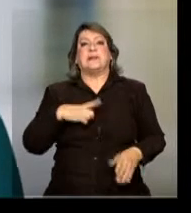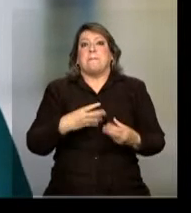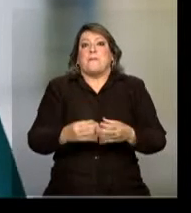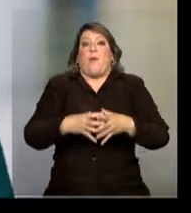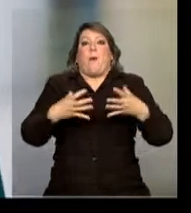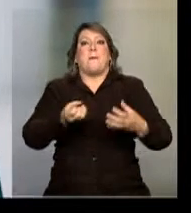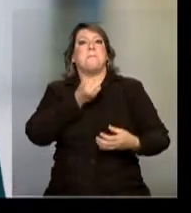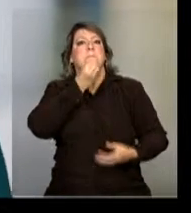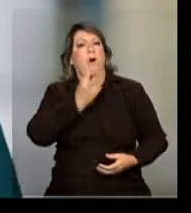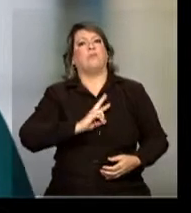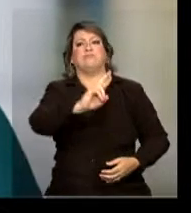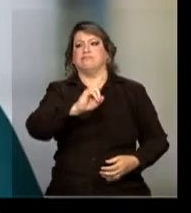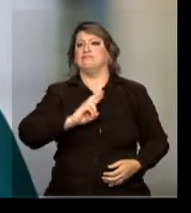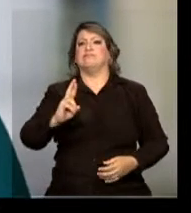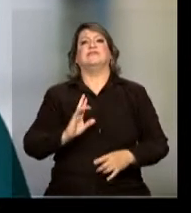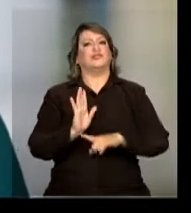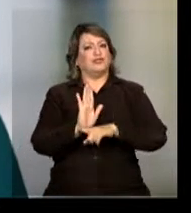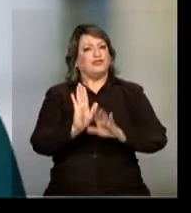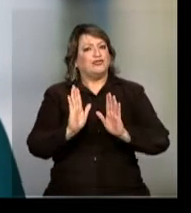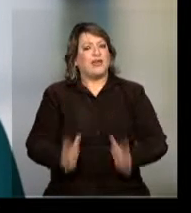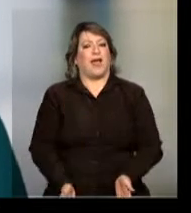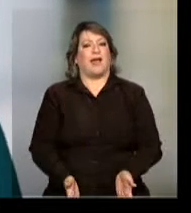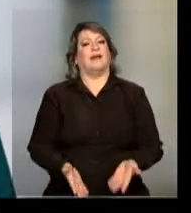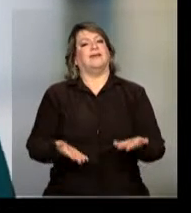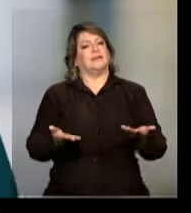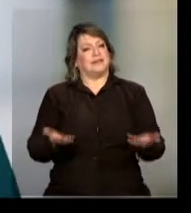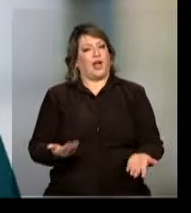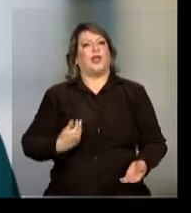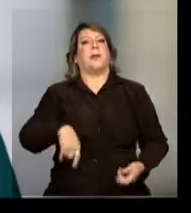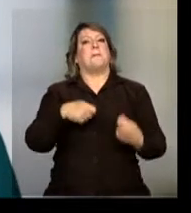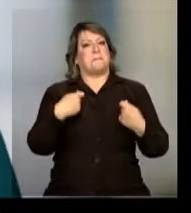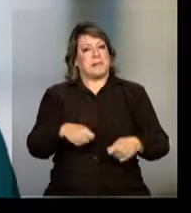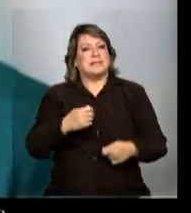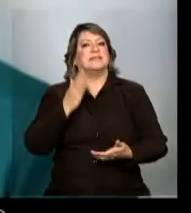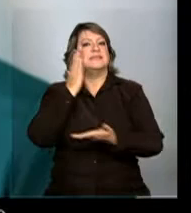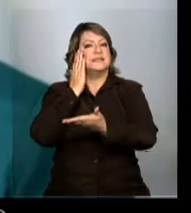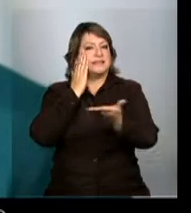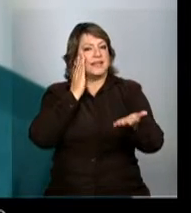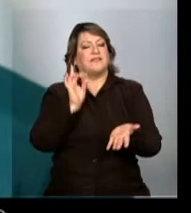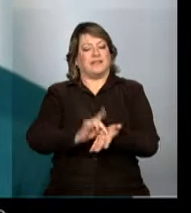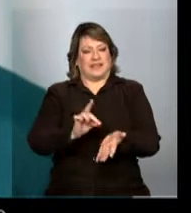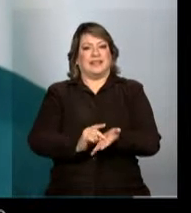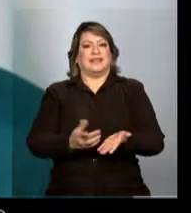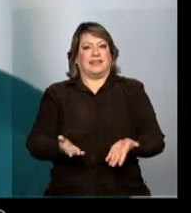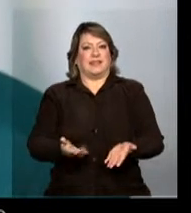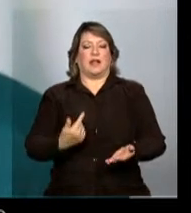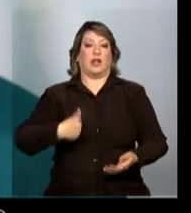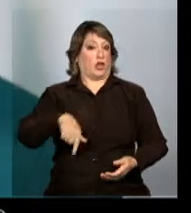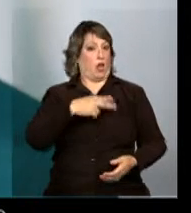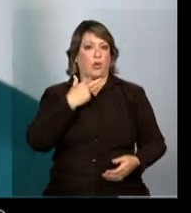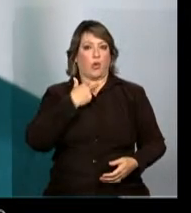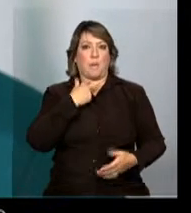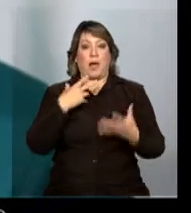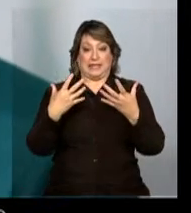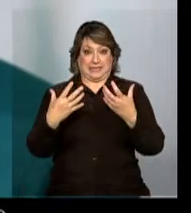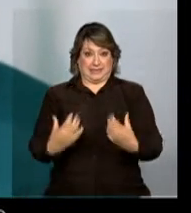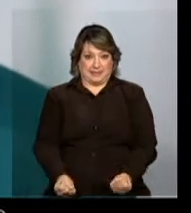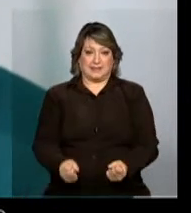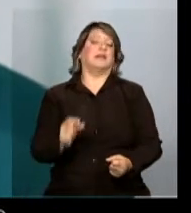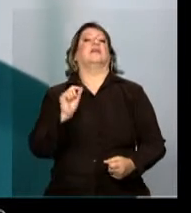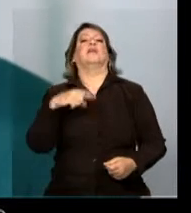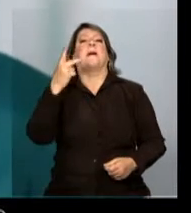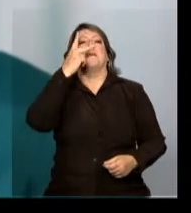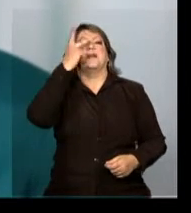que não podemos deixar de enxergar e reconhecer não podemos aceitar que uma capa de